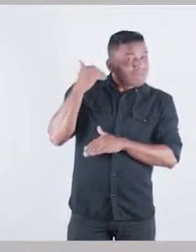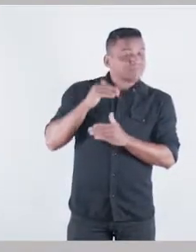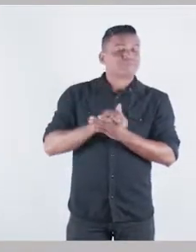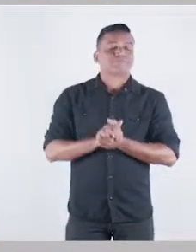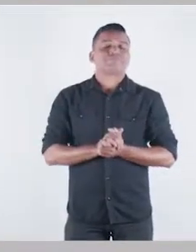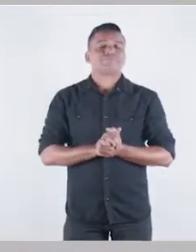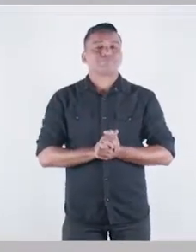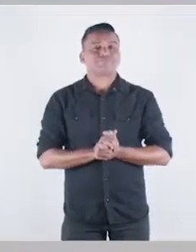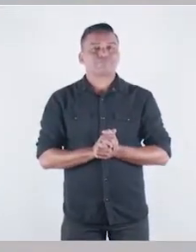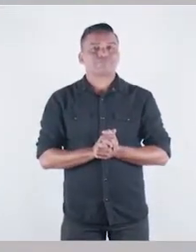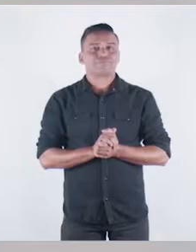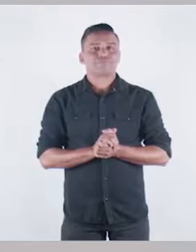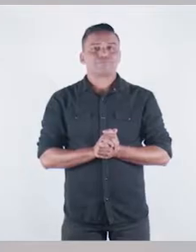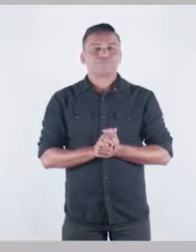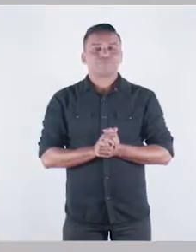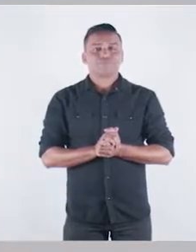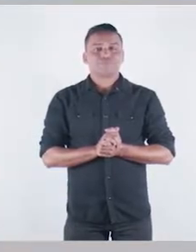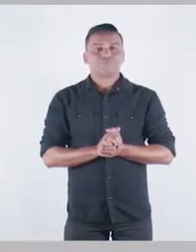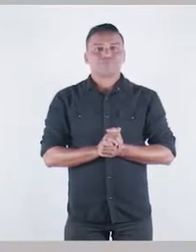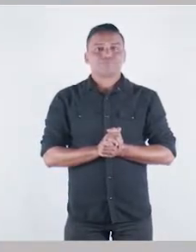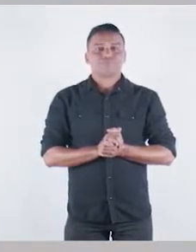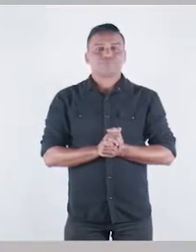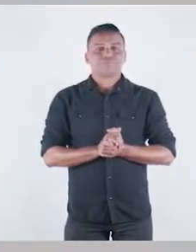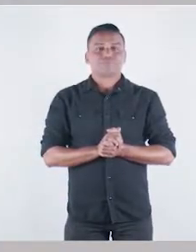Ele tem